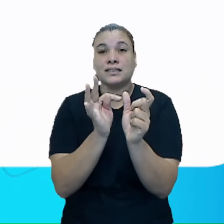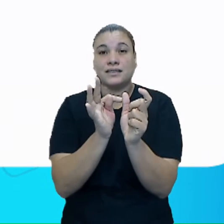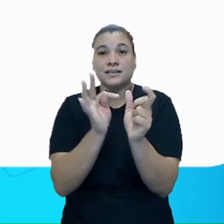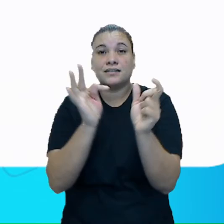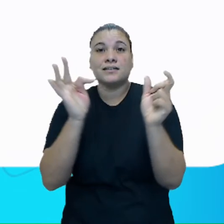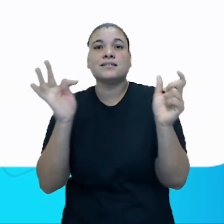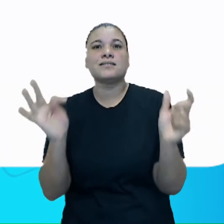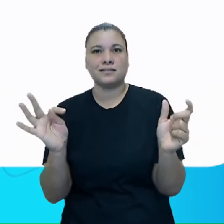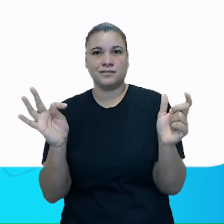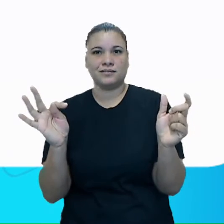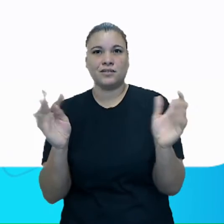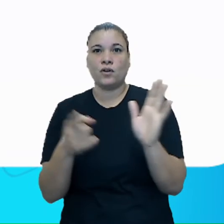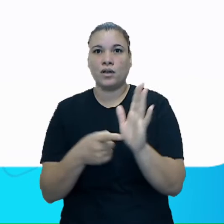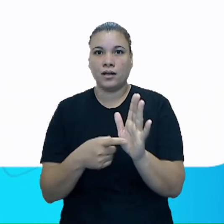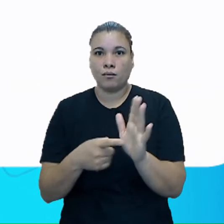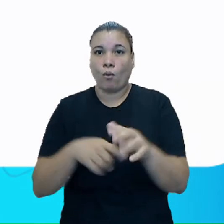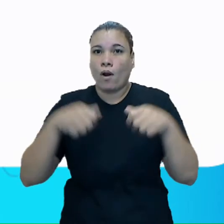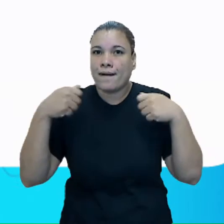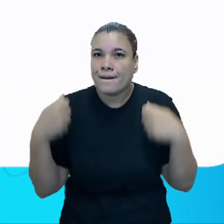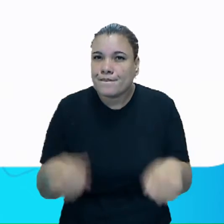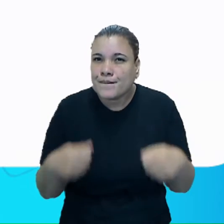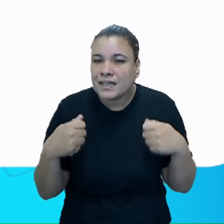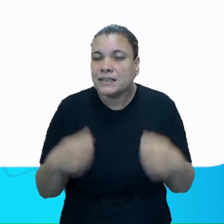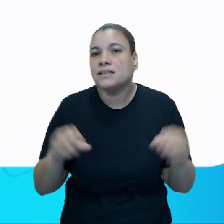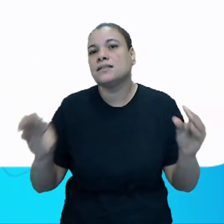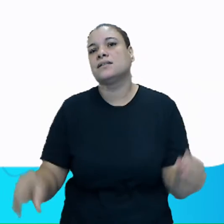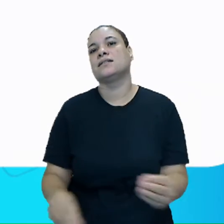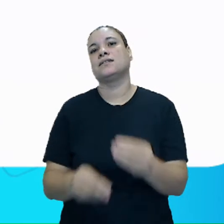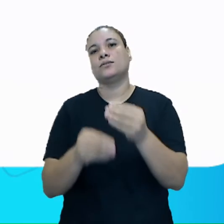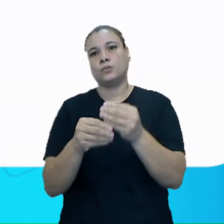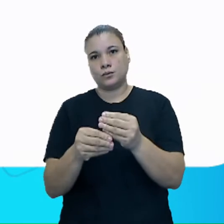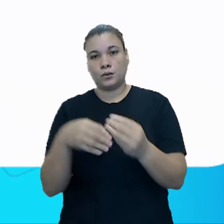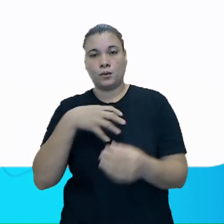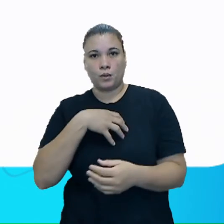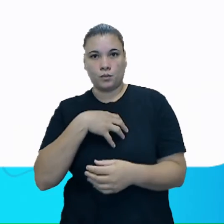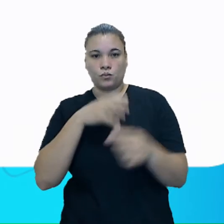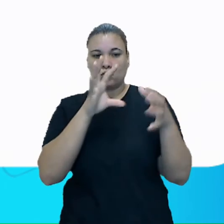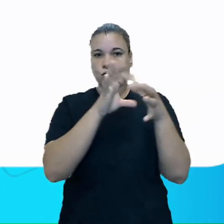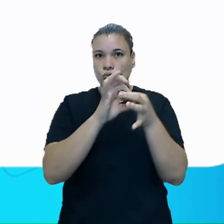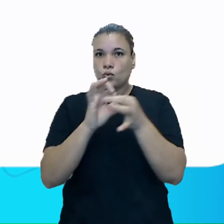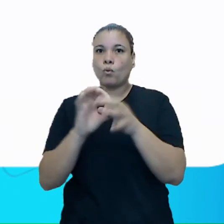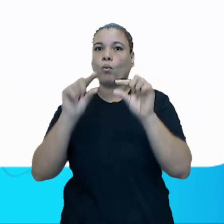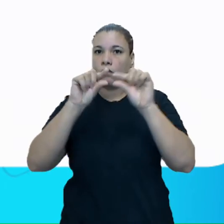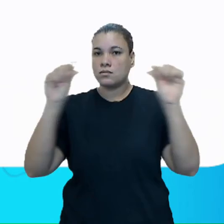relação de dependência. Ele precisa completar o seu sentido com outro termo.